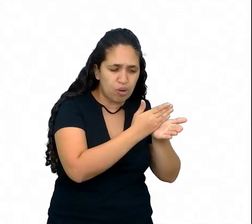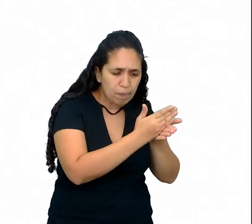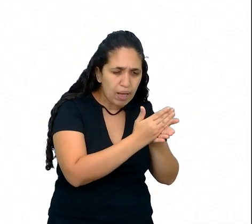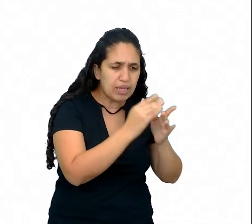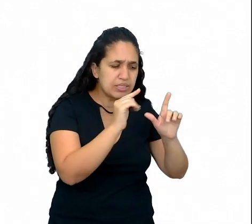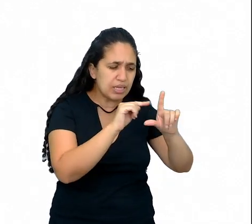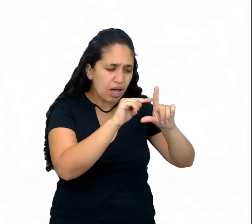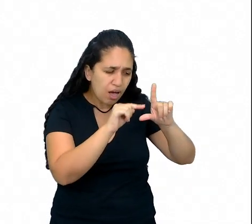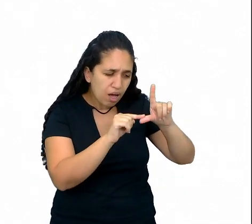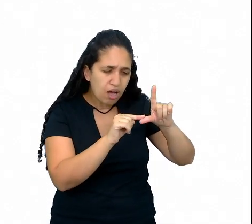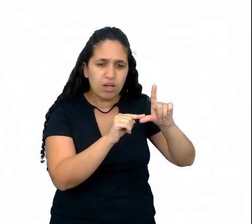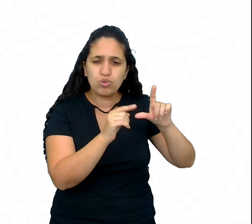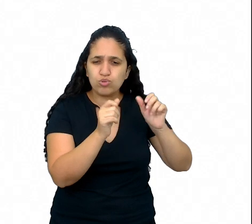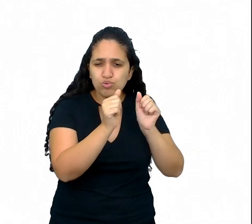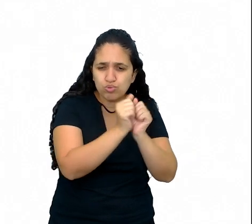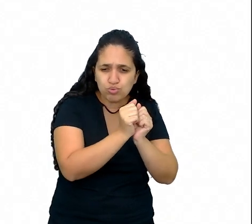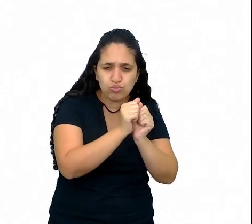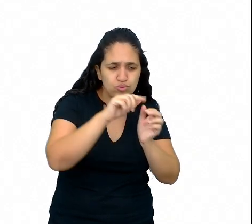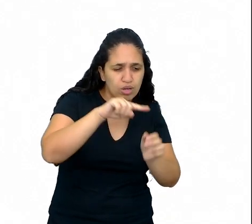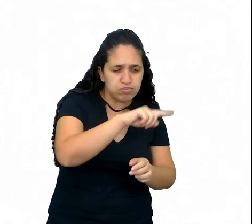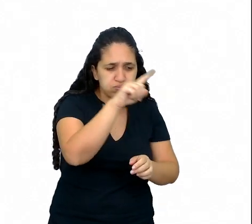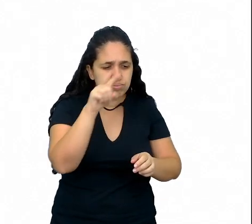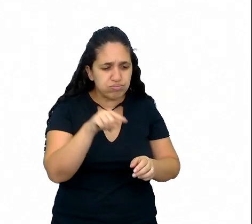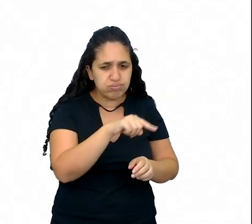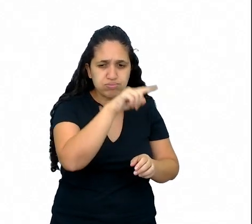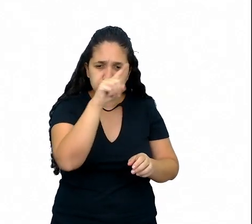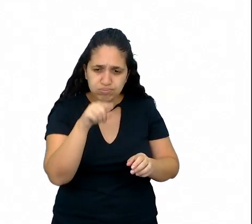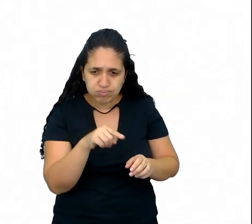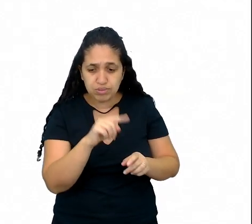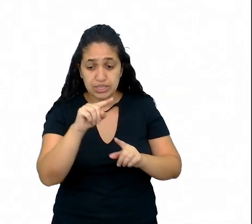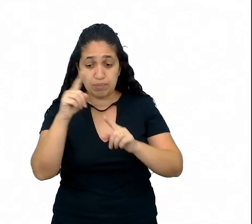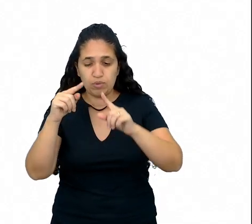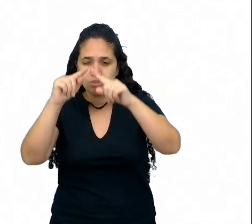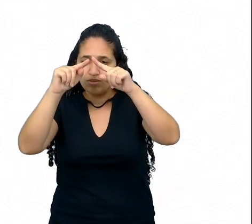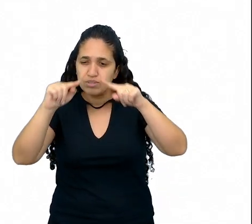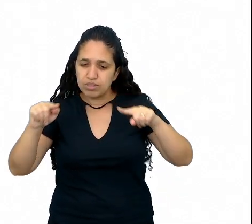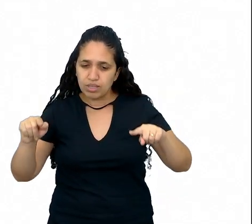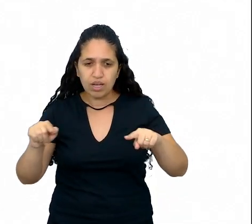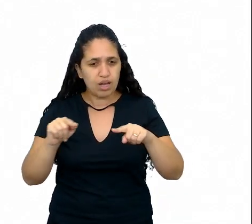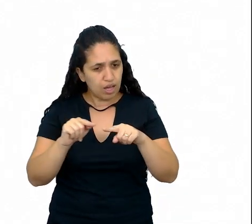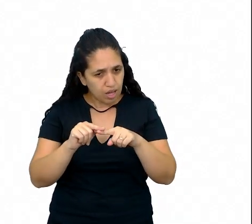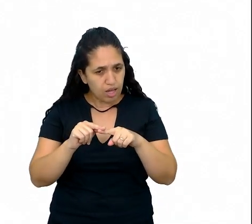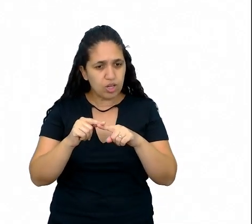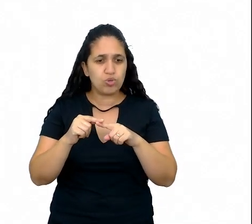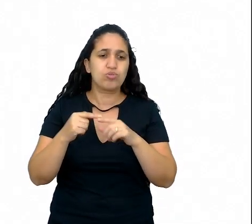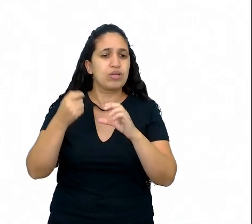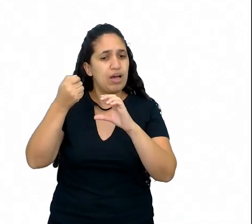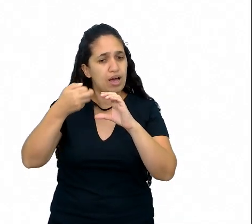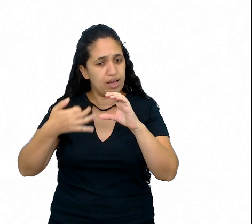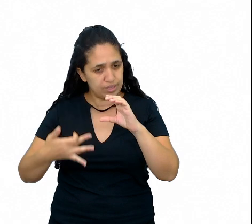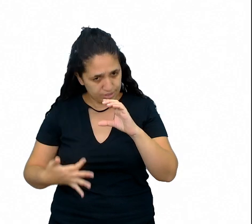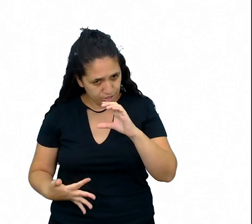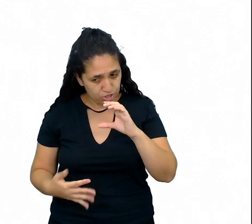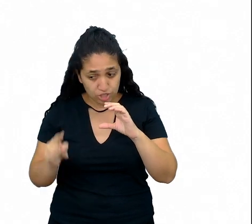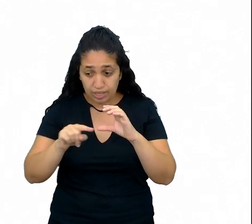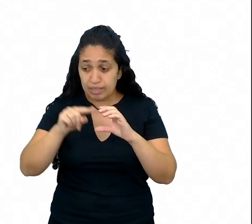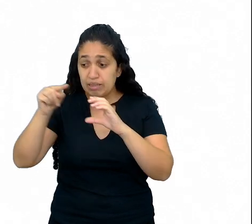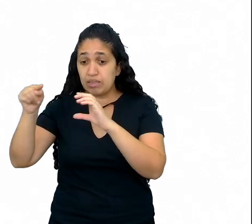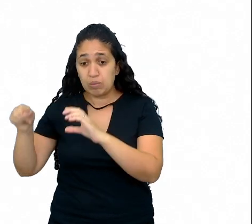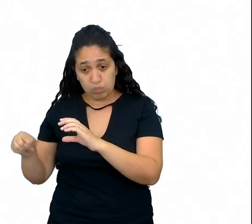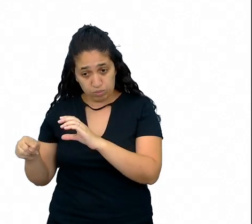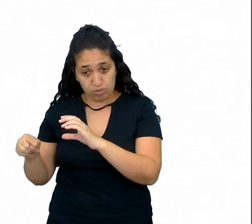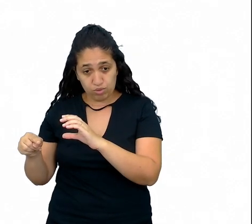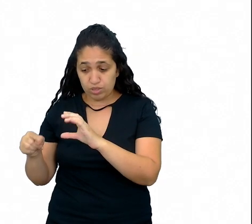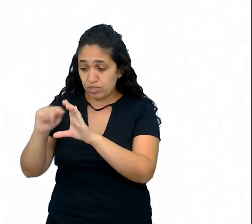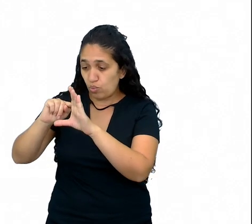ângulos associados a giros, tá? Depois é introduzido sobre o triângulo, e aí a classificação, e aí fecha aí com os